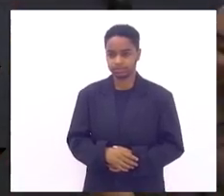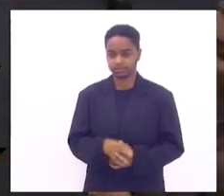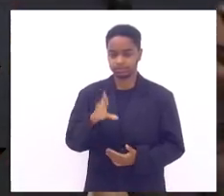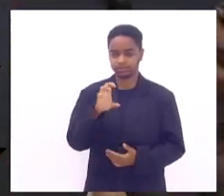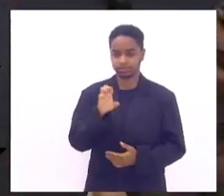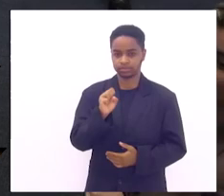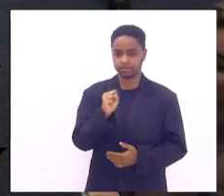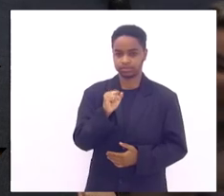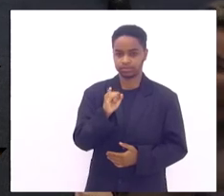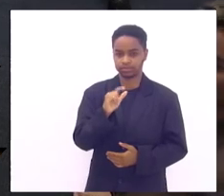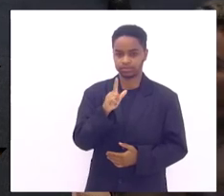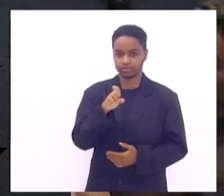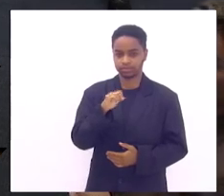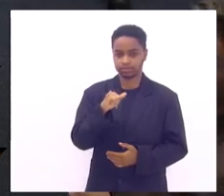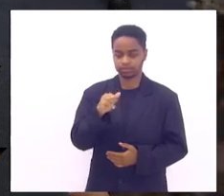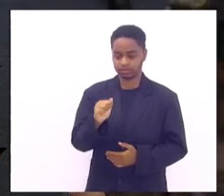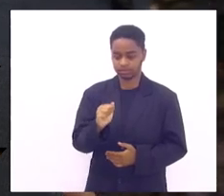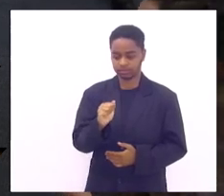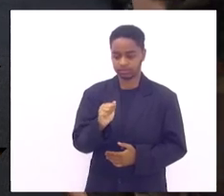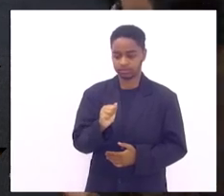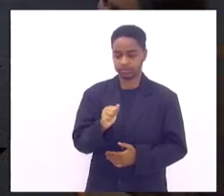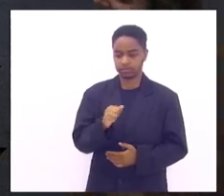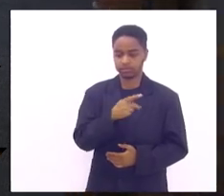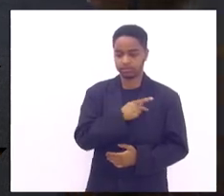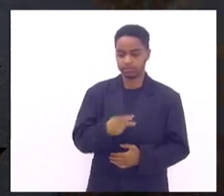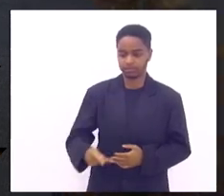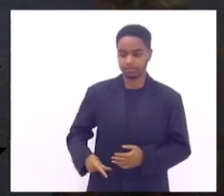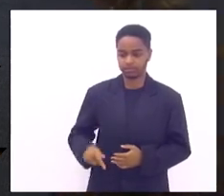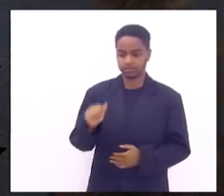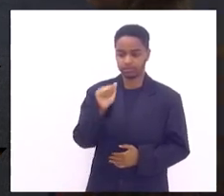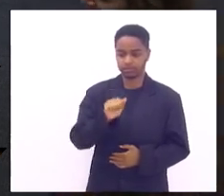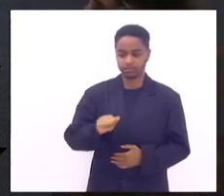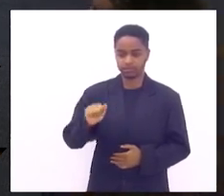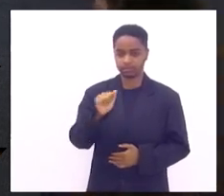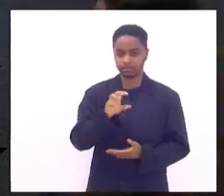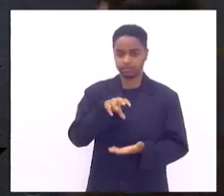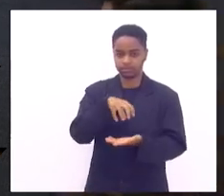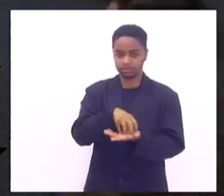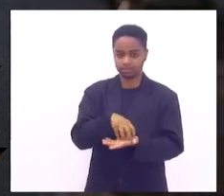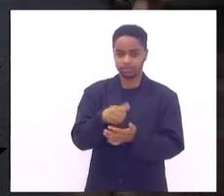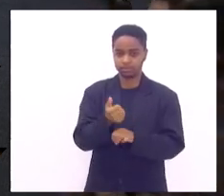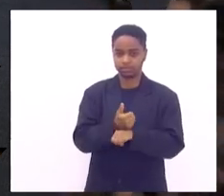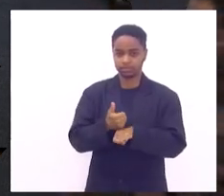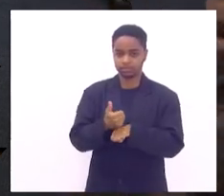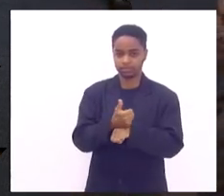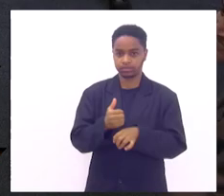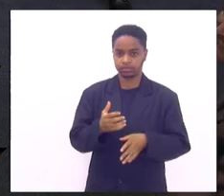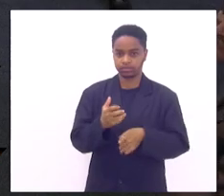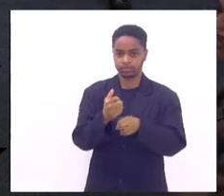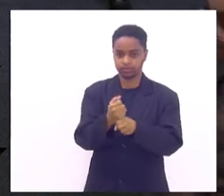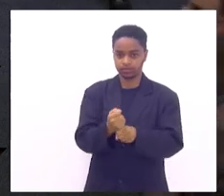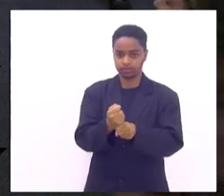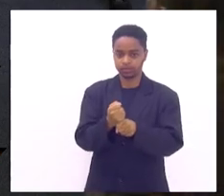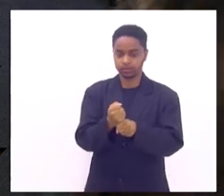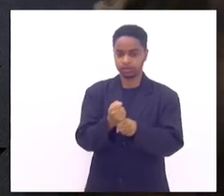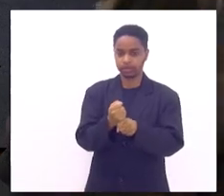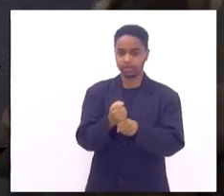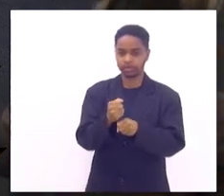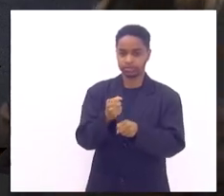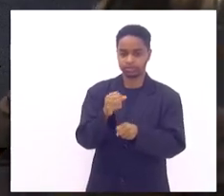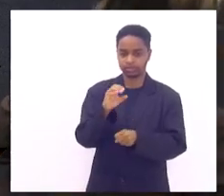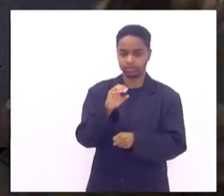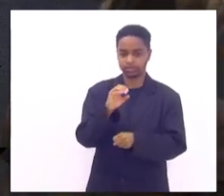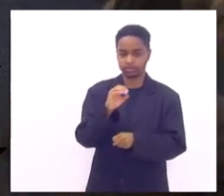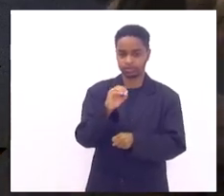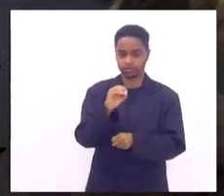Resileia de Paula Pereira Jubim, presidente da Associação Regional dos Profissionais da Contabilidade do Noroeste